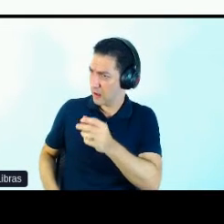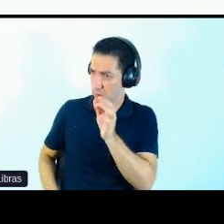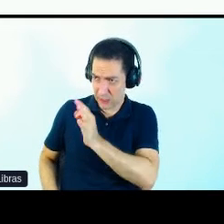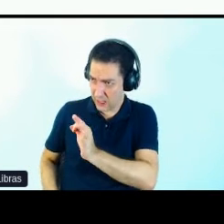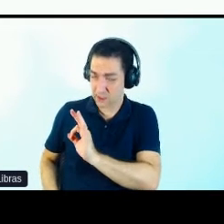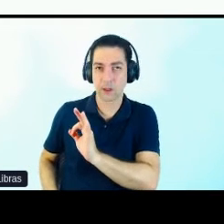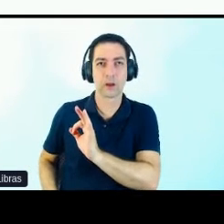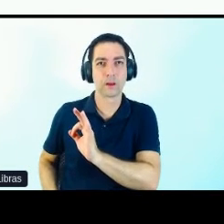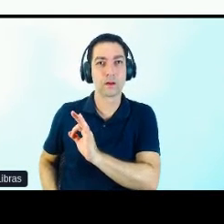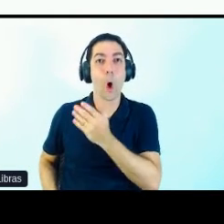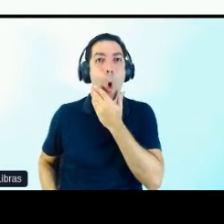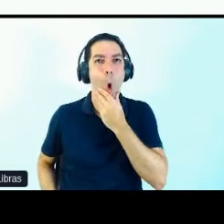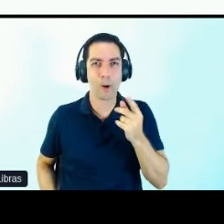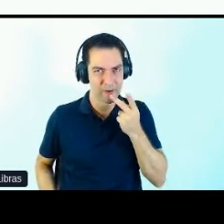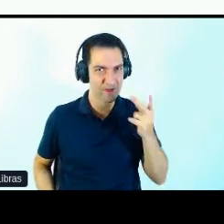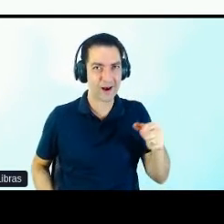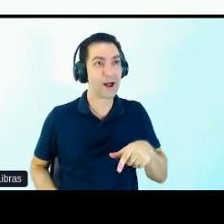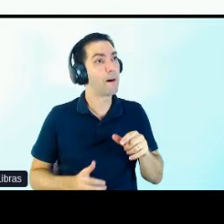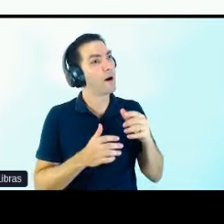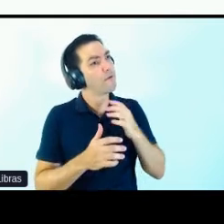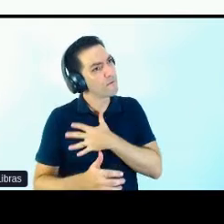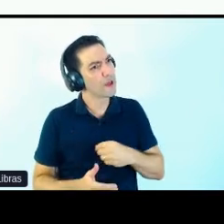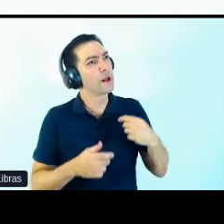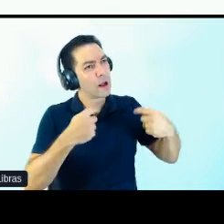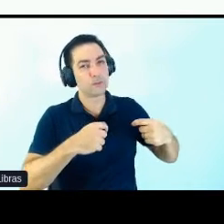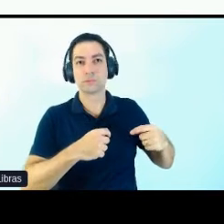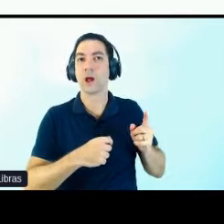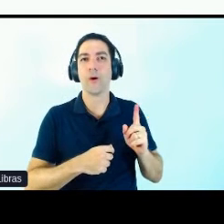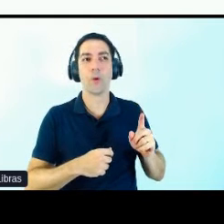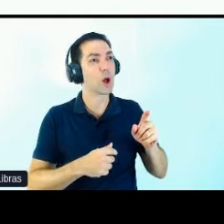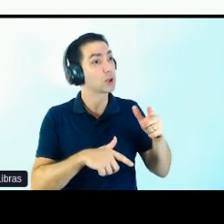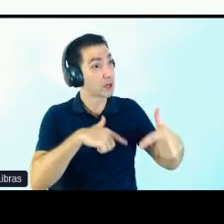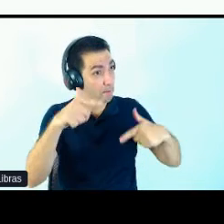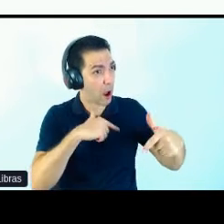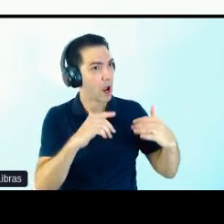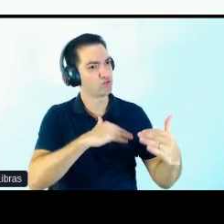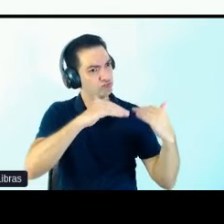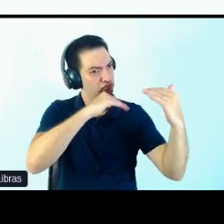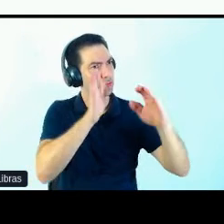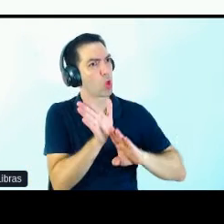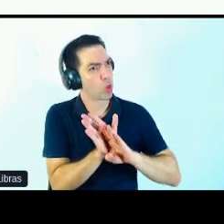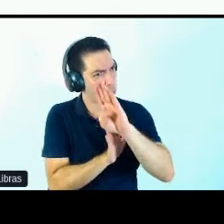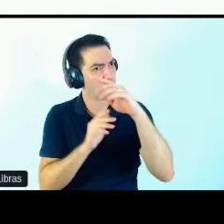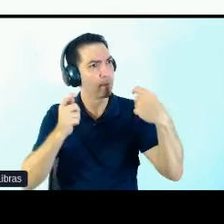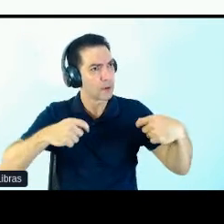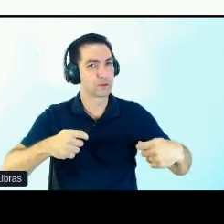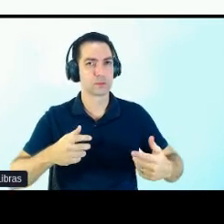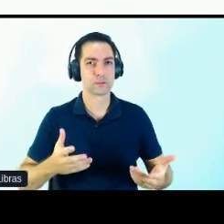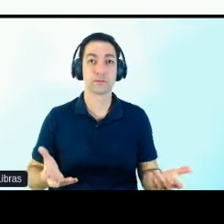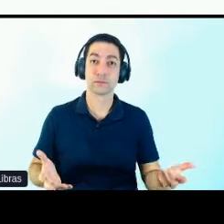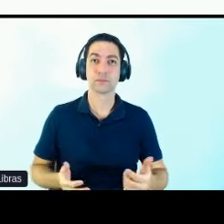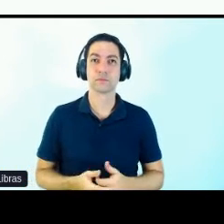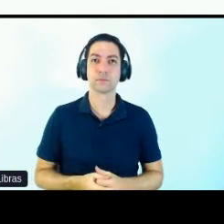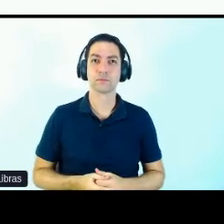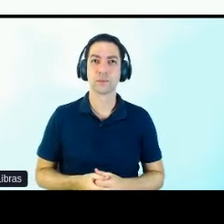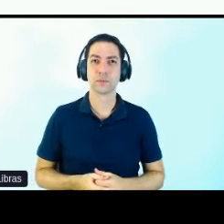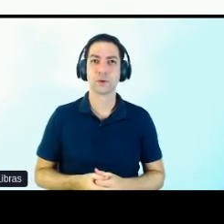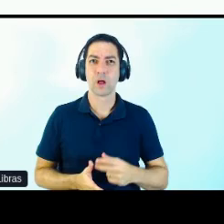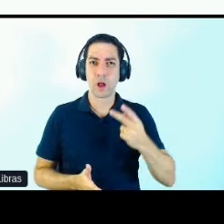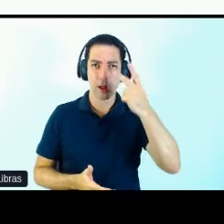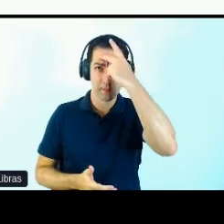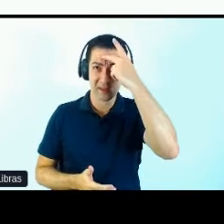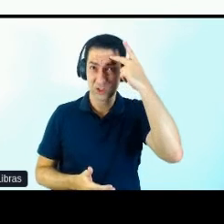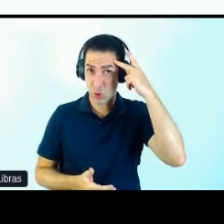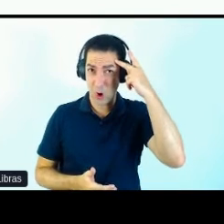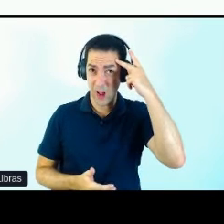as pessoas, independente do gênero, elas devem casar somente se elas quiserem e quando elas quiserem. Isso também vale